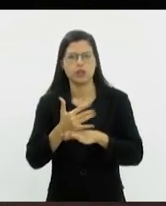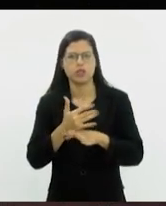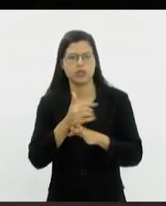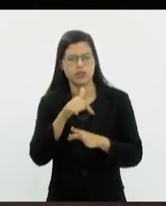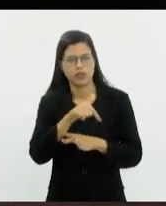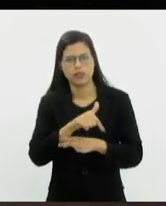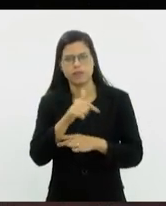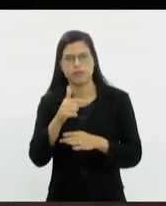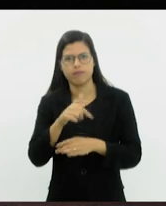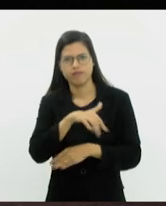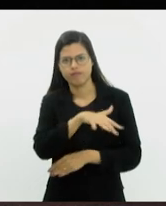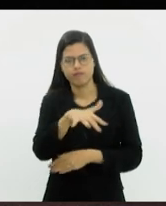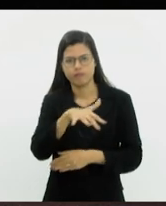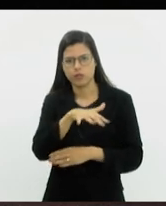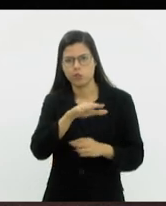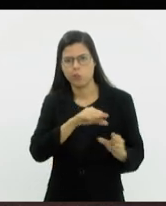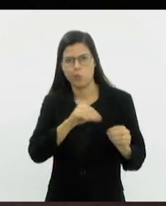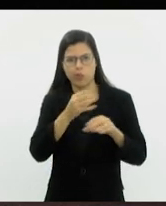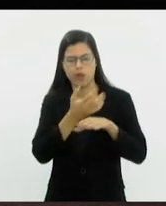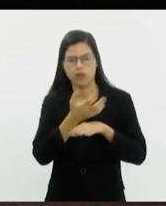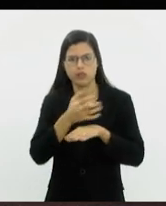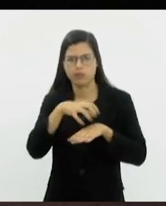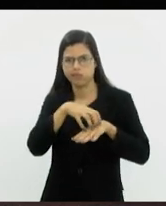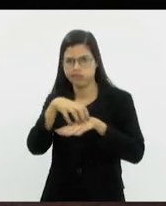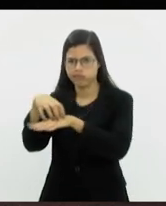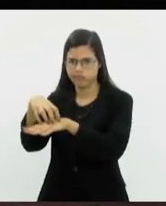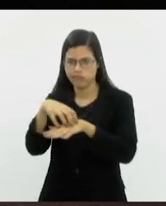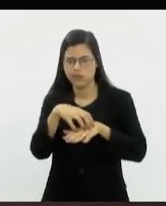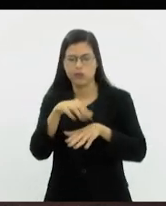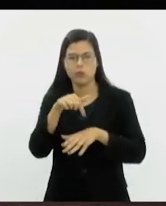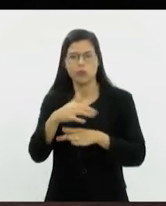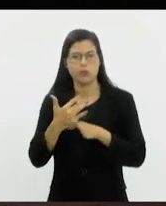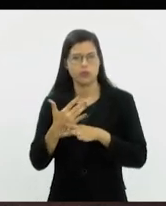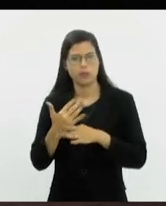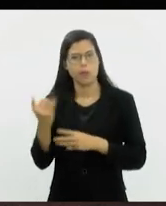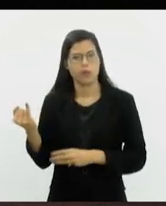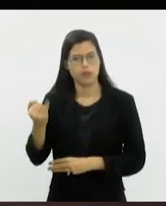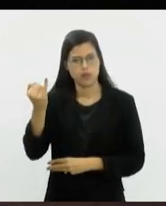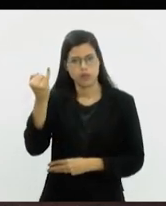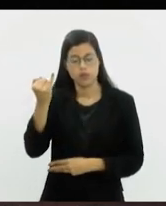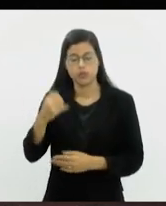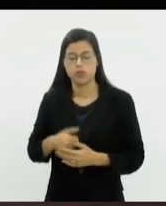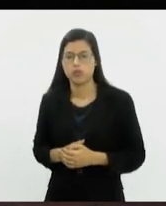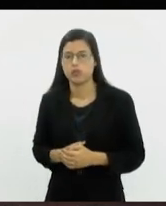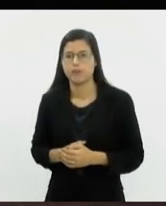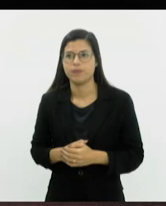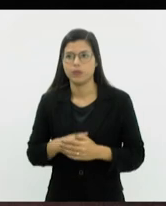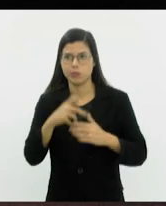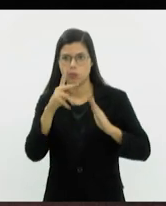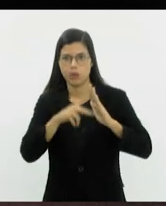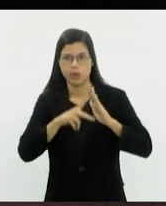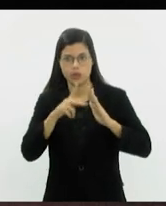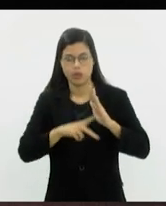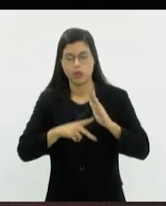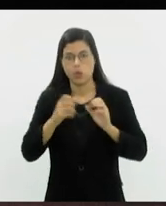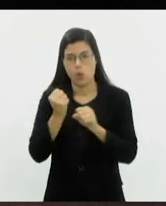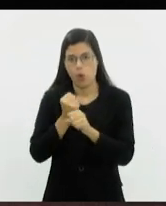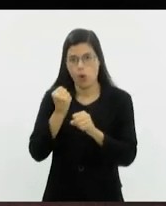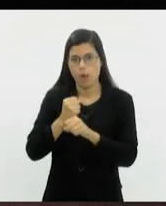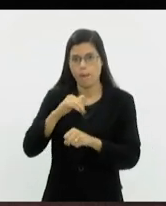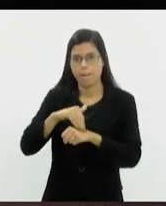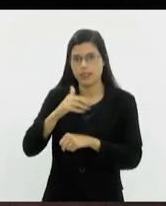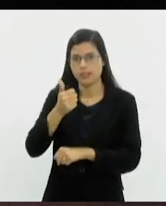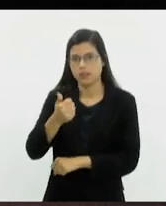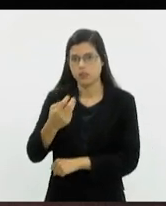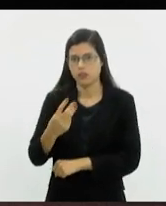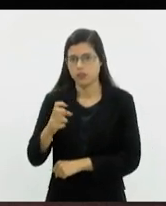também se fizeram importantes nesse projeto. Mais uma obra de mais de 35 milhões de reais,